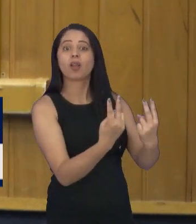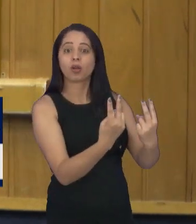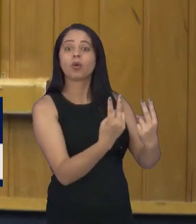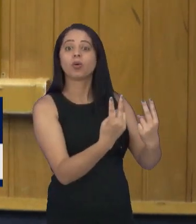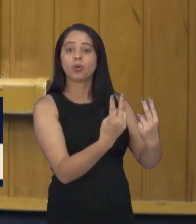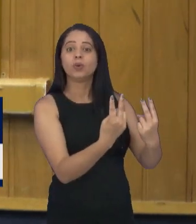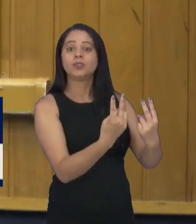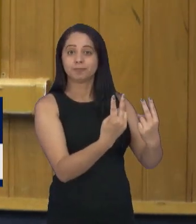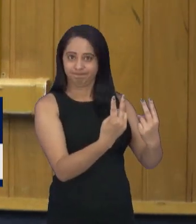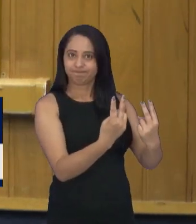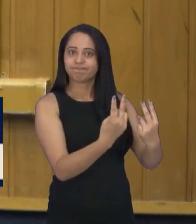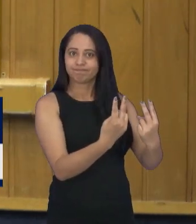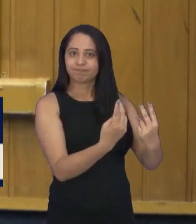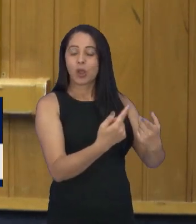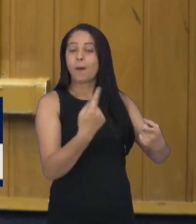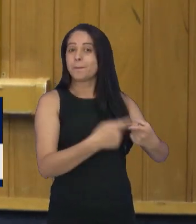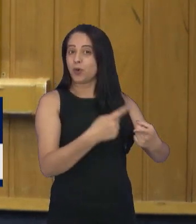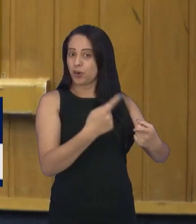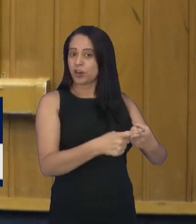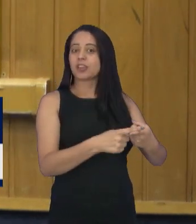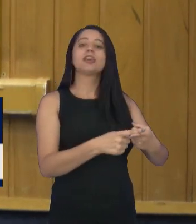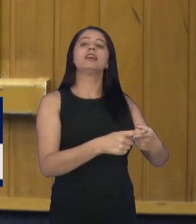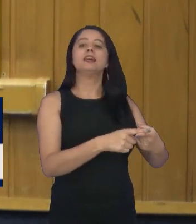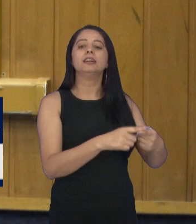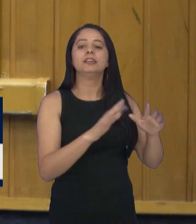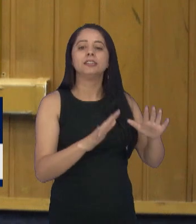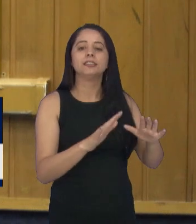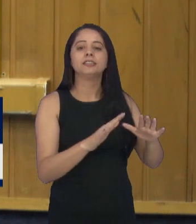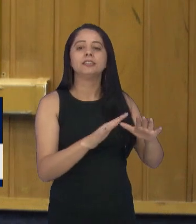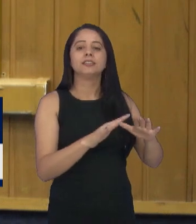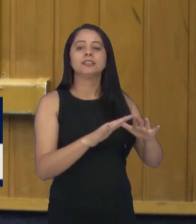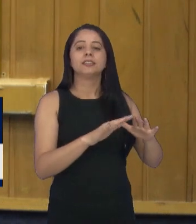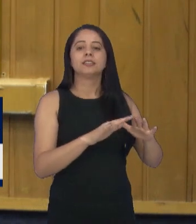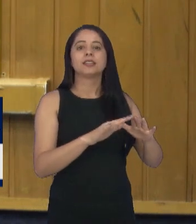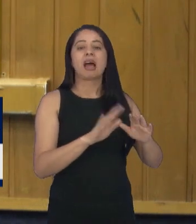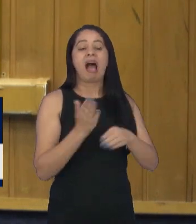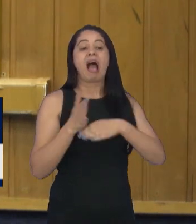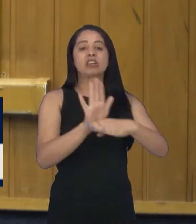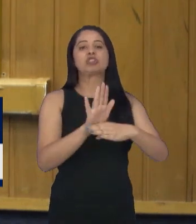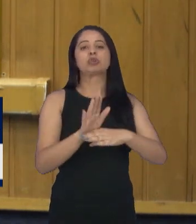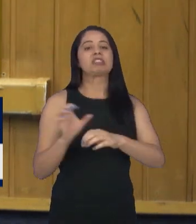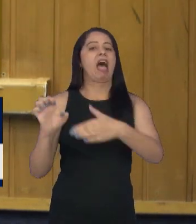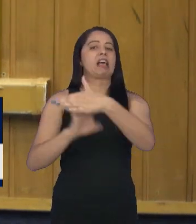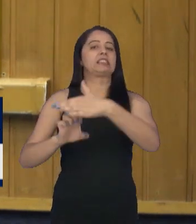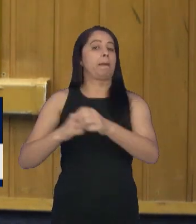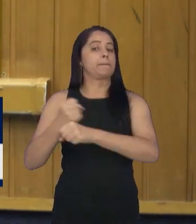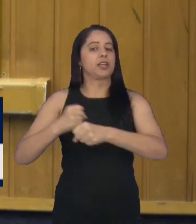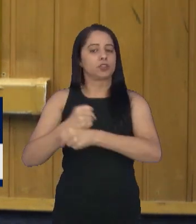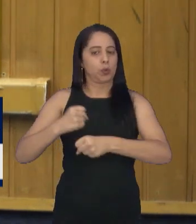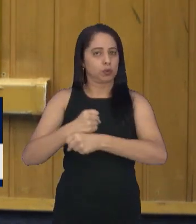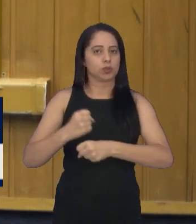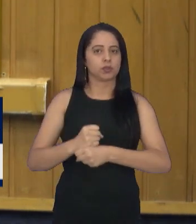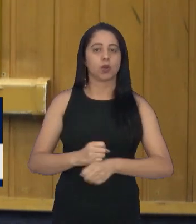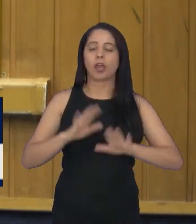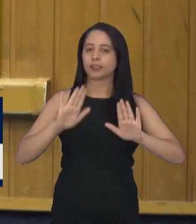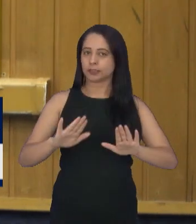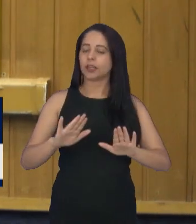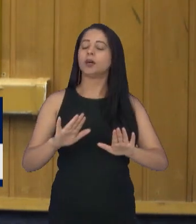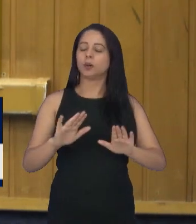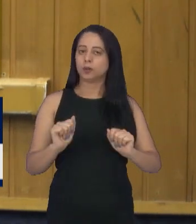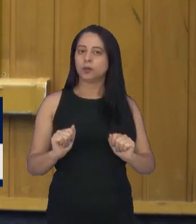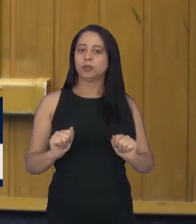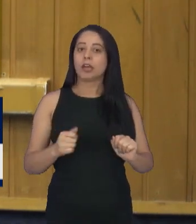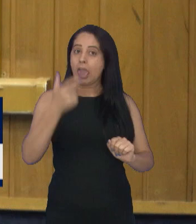sendo renunciado para beneficiar as construtoras. Então esse é meu pedido, até